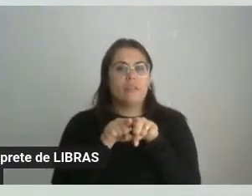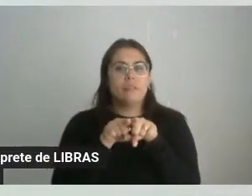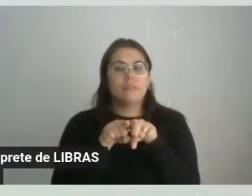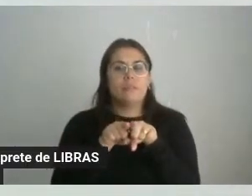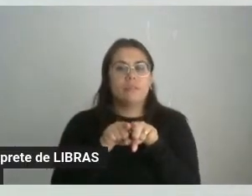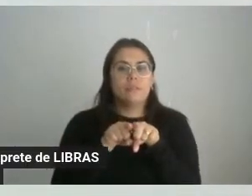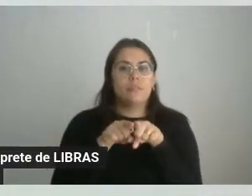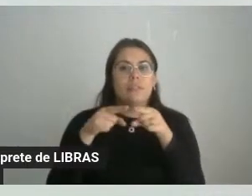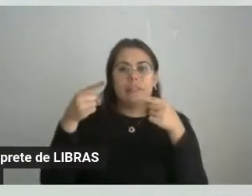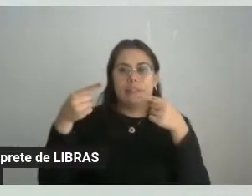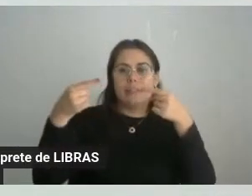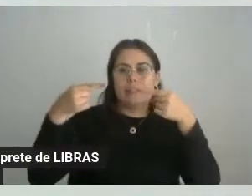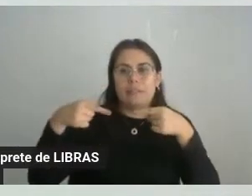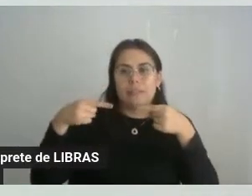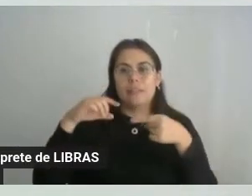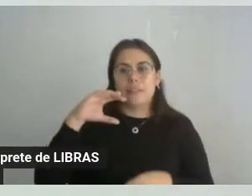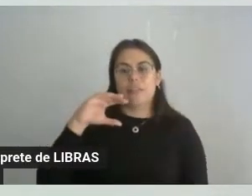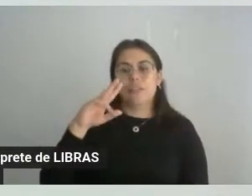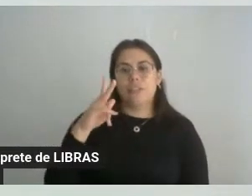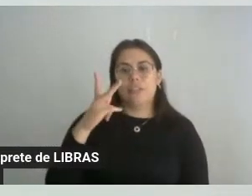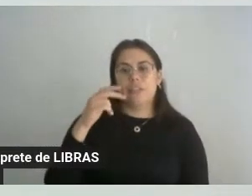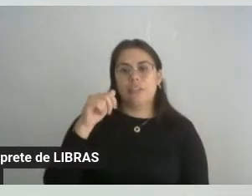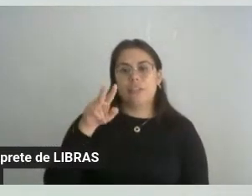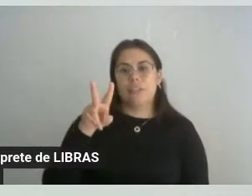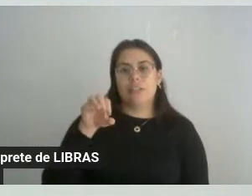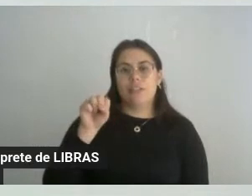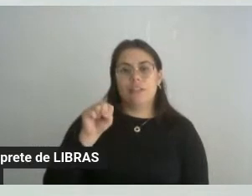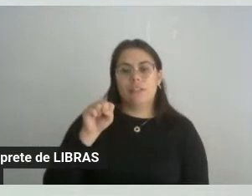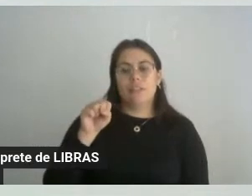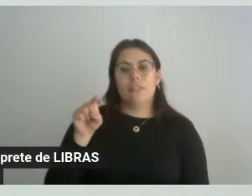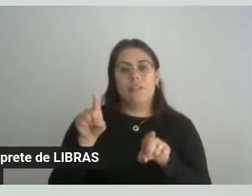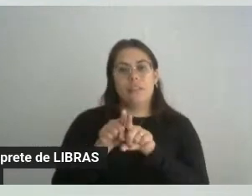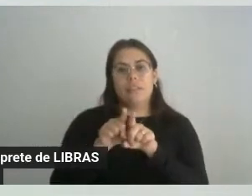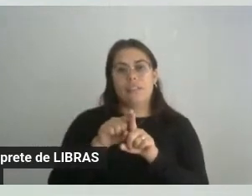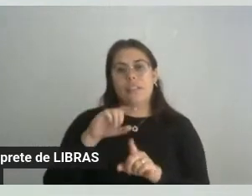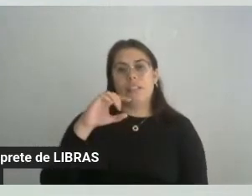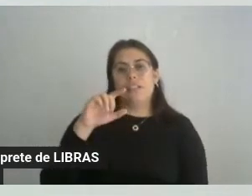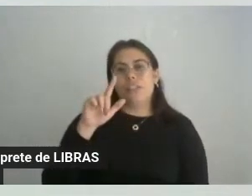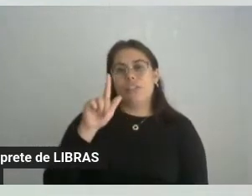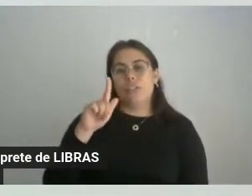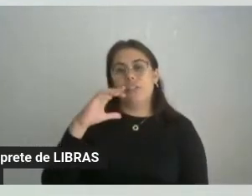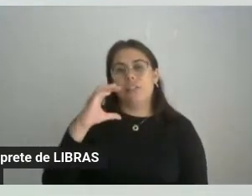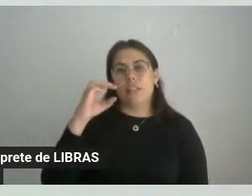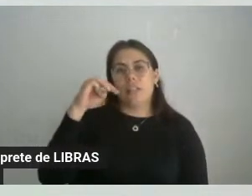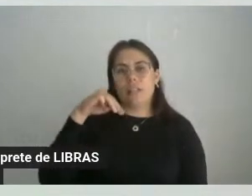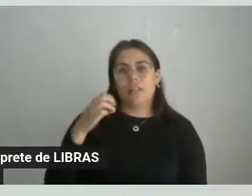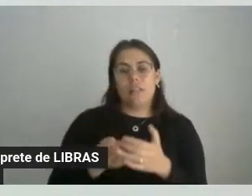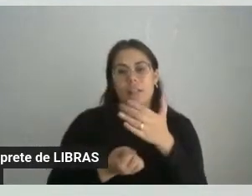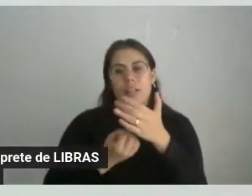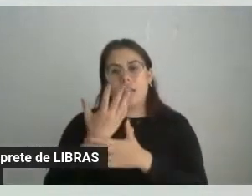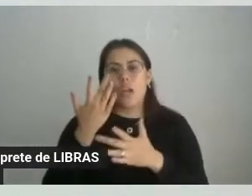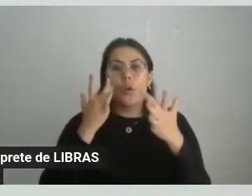Coronel Chaves e para a GCM, né? Que o Teatro de Bonecos passe a criar agora um enredo, tá certo? Onde